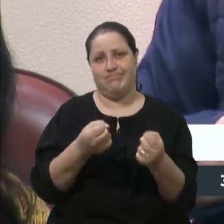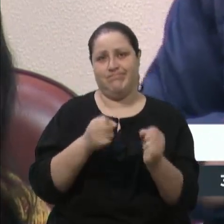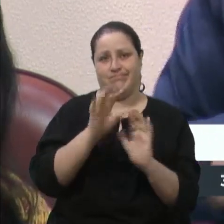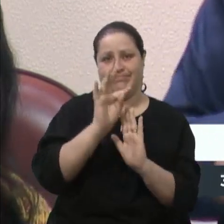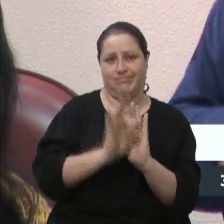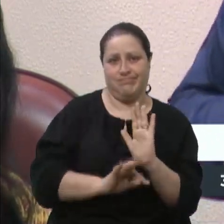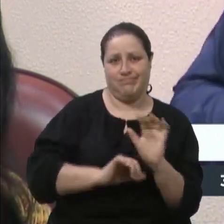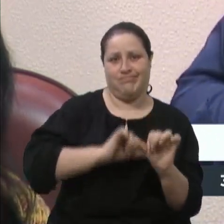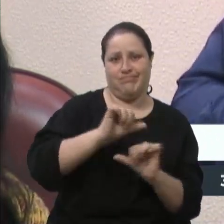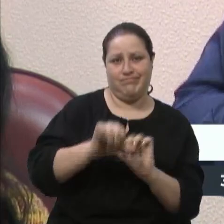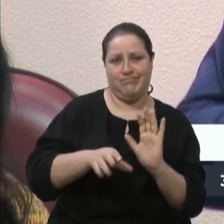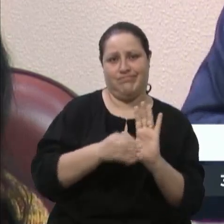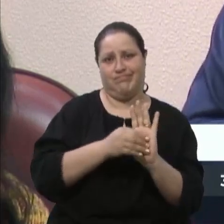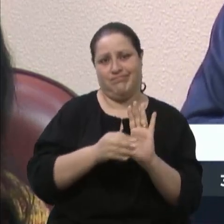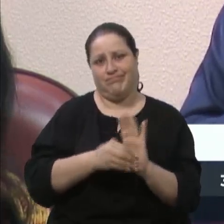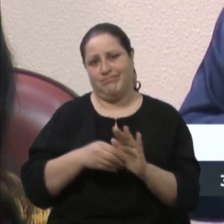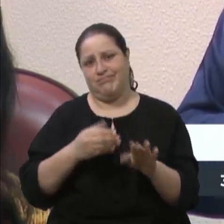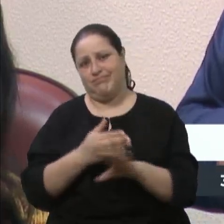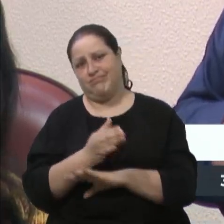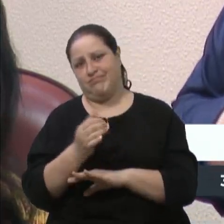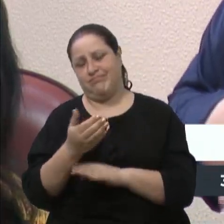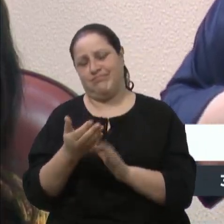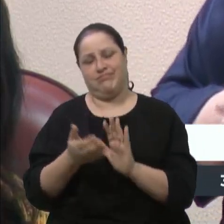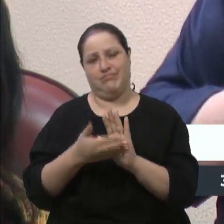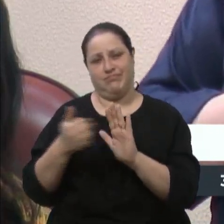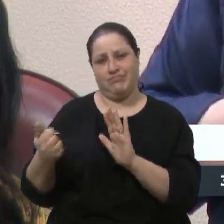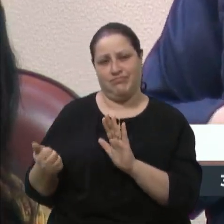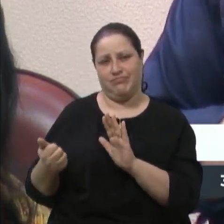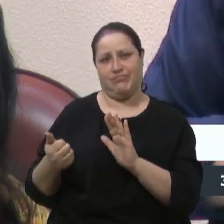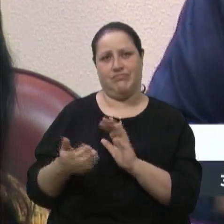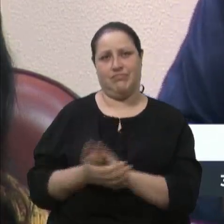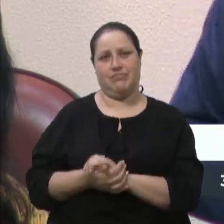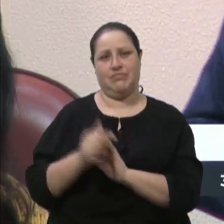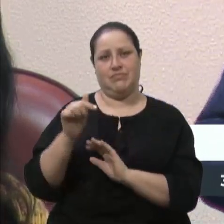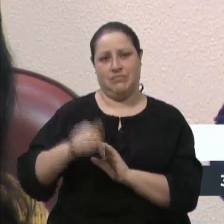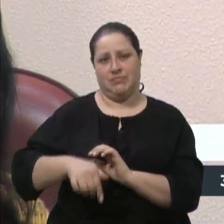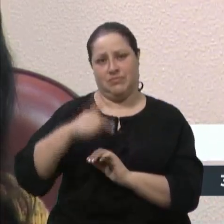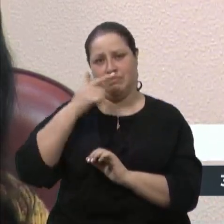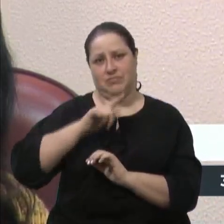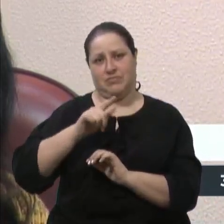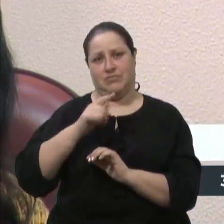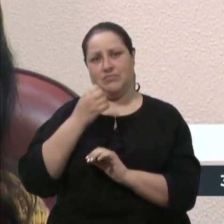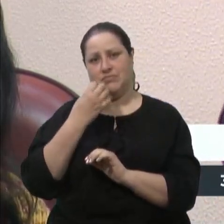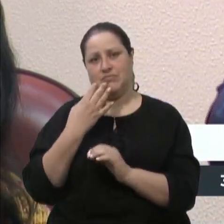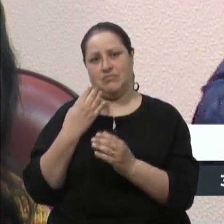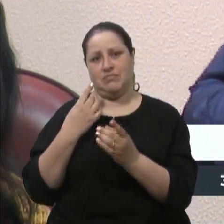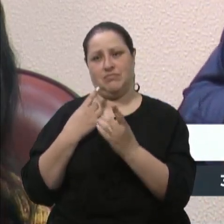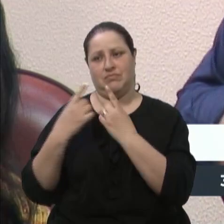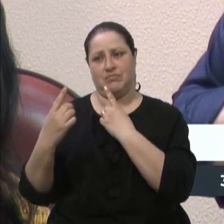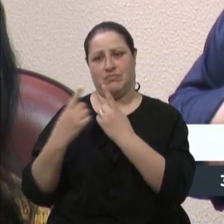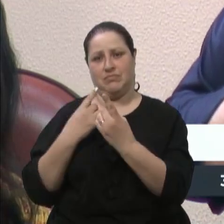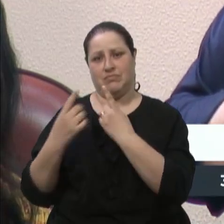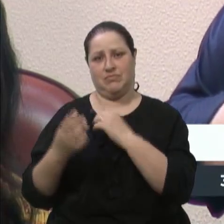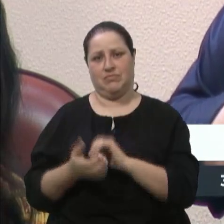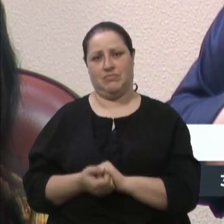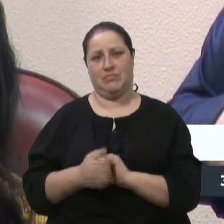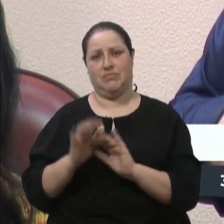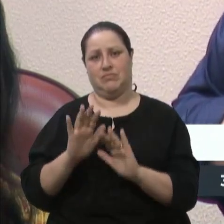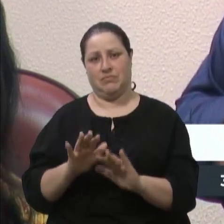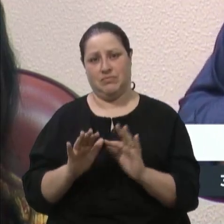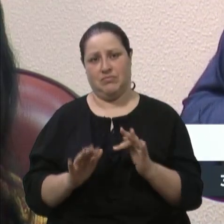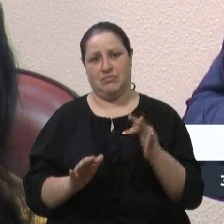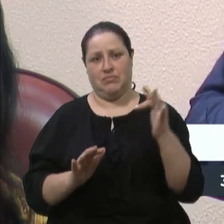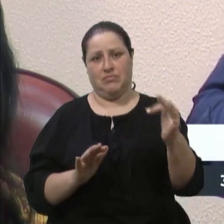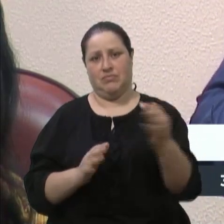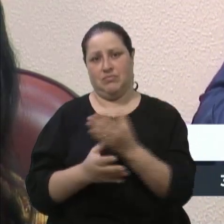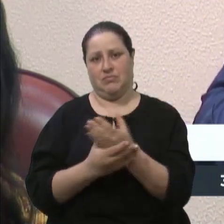ou aprovando, ou rejeitando, e a gente consegue, nesta casa, ter um bom diálogo. Mas muitos projetos ainda, eu tenho